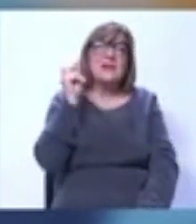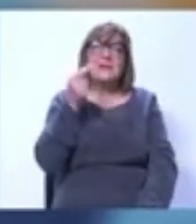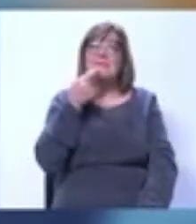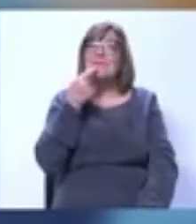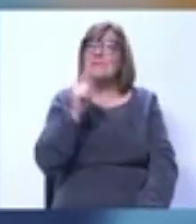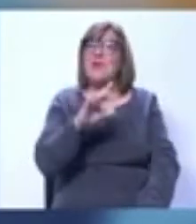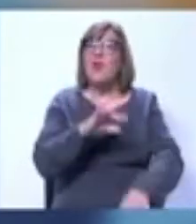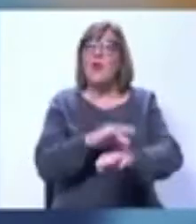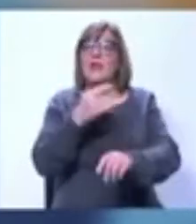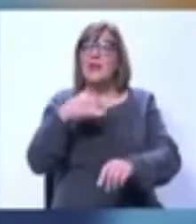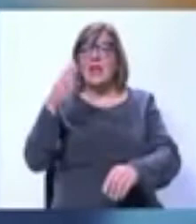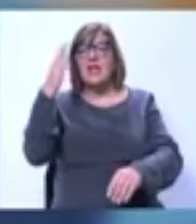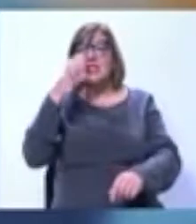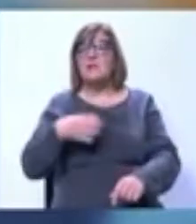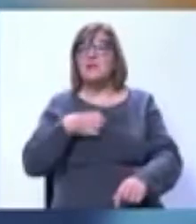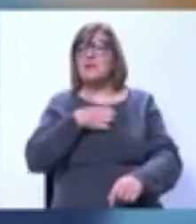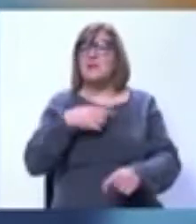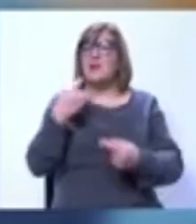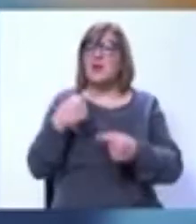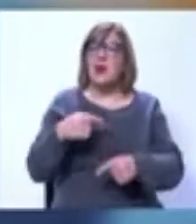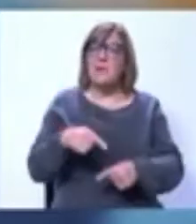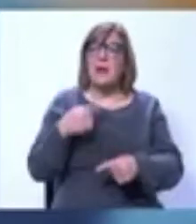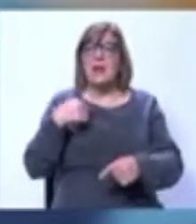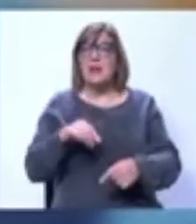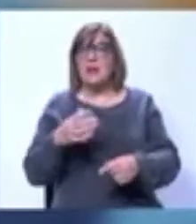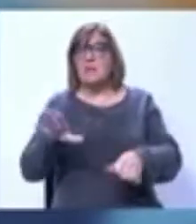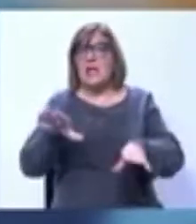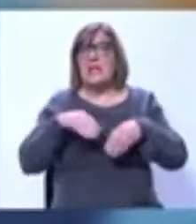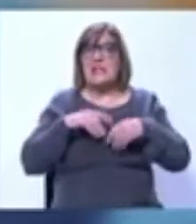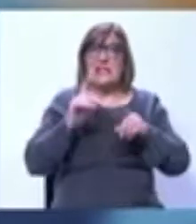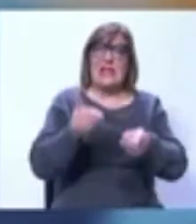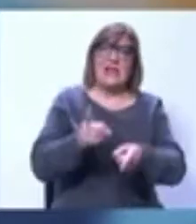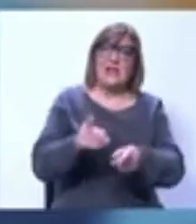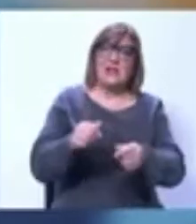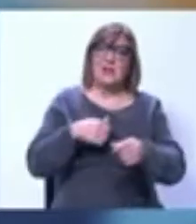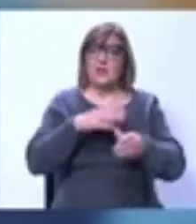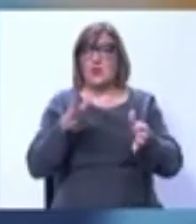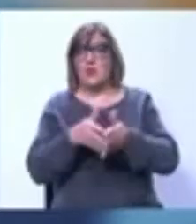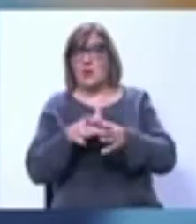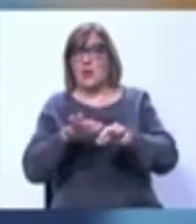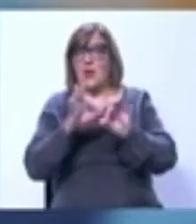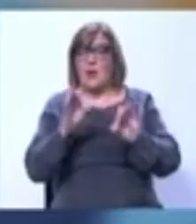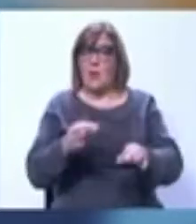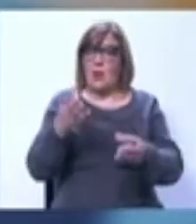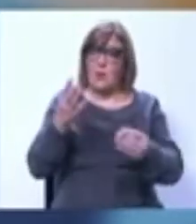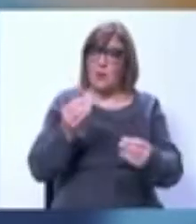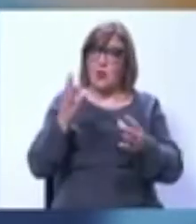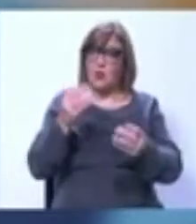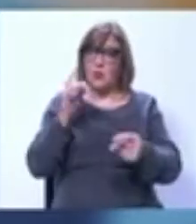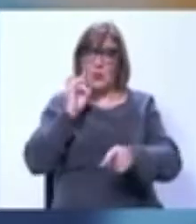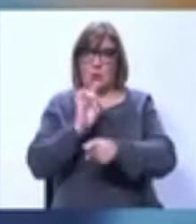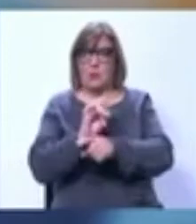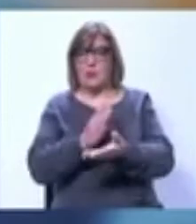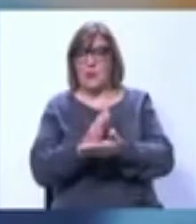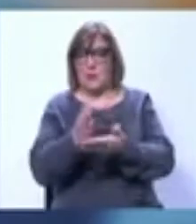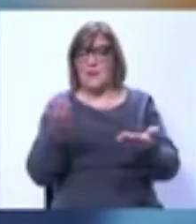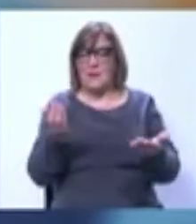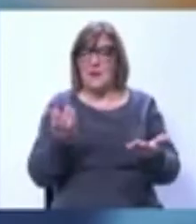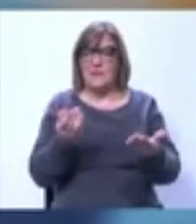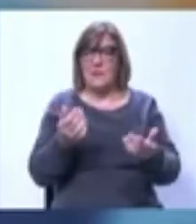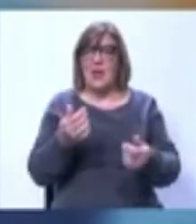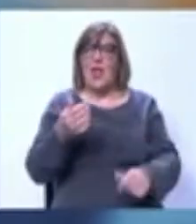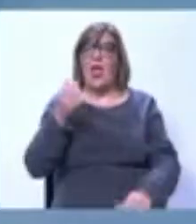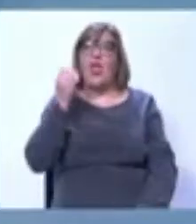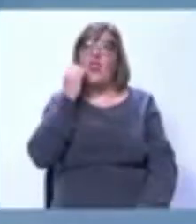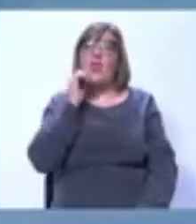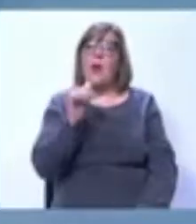perceber que tinha uma doença achava que os sintomas eram normais tinha que lidar com eles como todas nós no fundo que isso é muito muito muito comum é que não